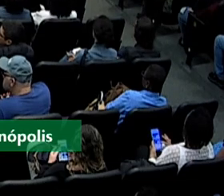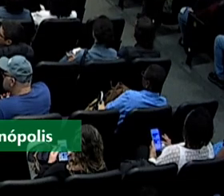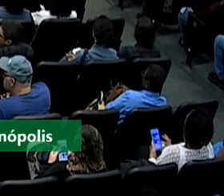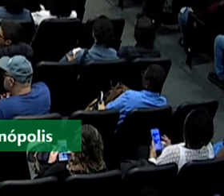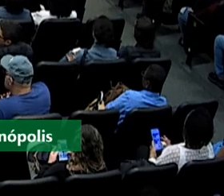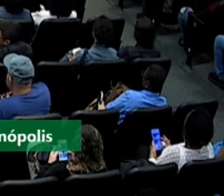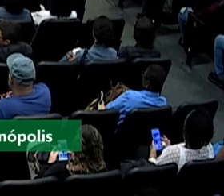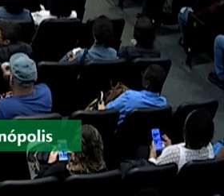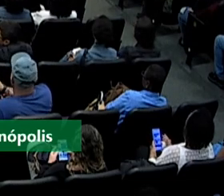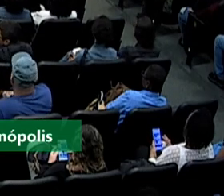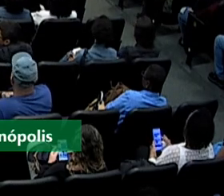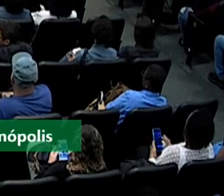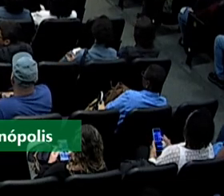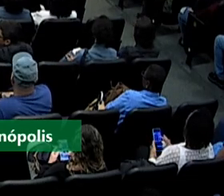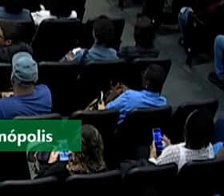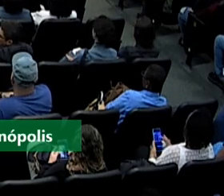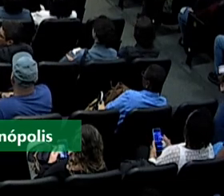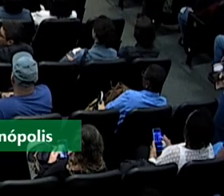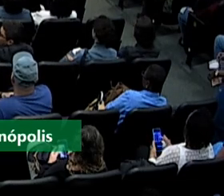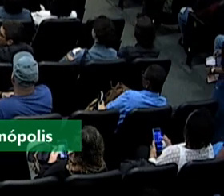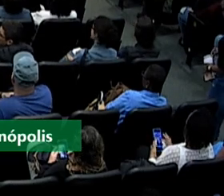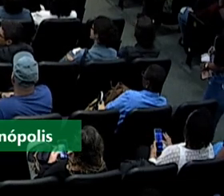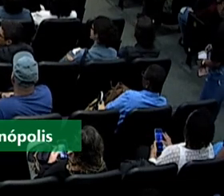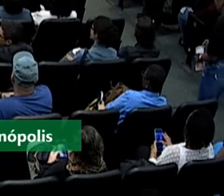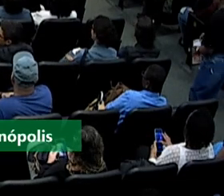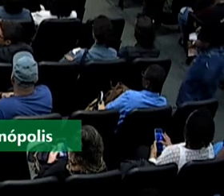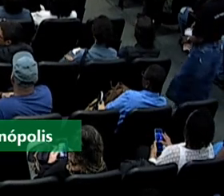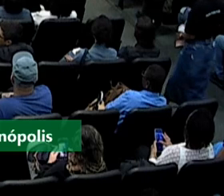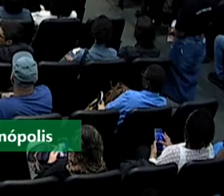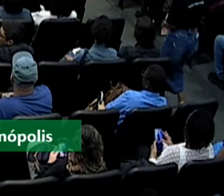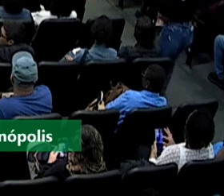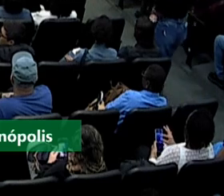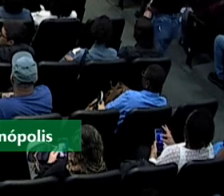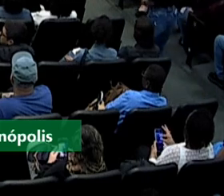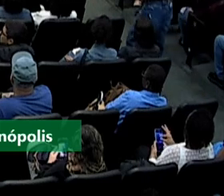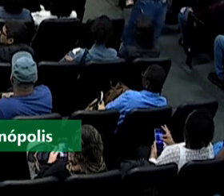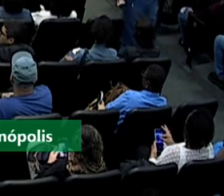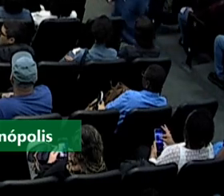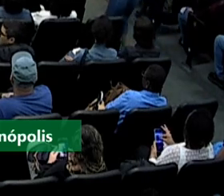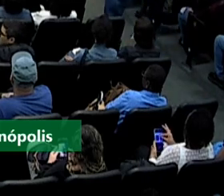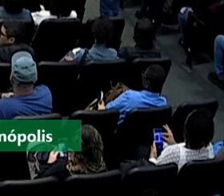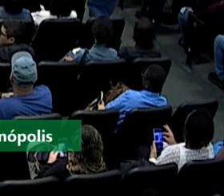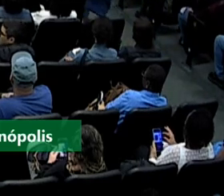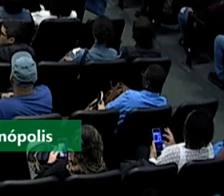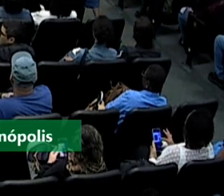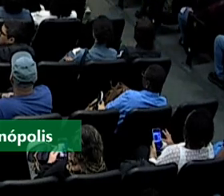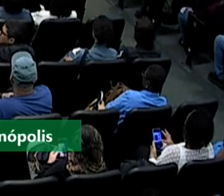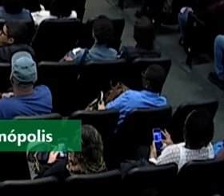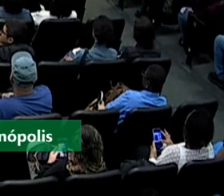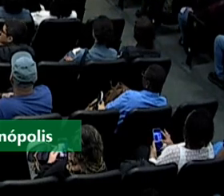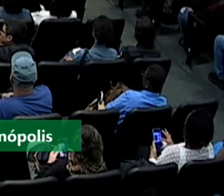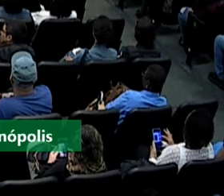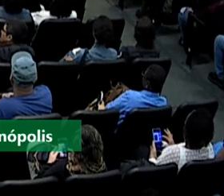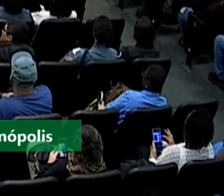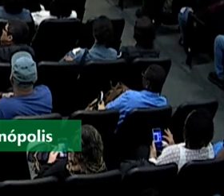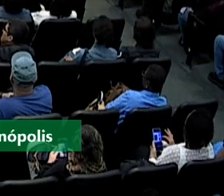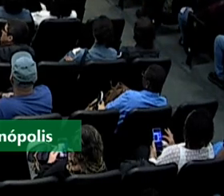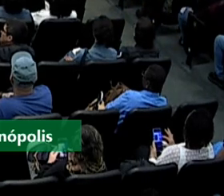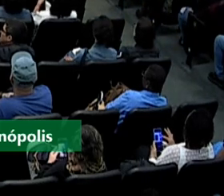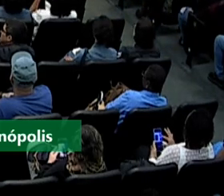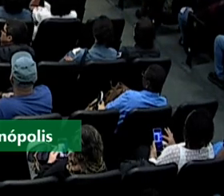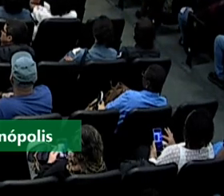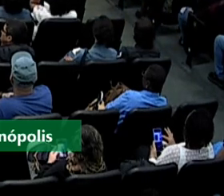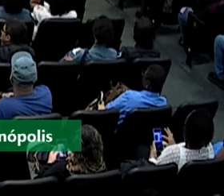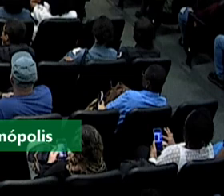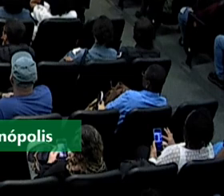Bom dia a todas as pessoas. Eu vou sair do microfone para as pessoas cegas me